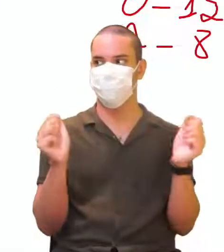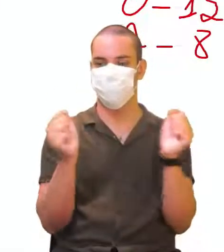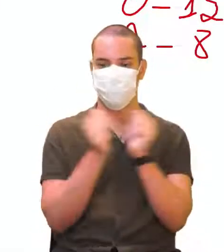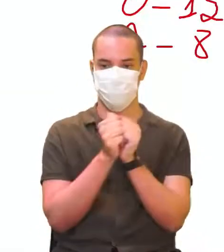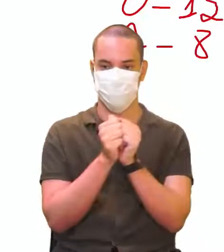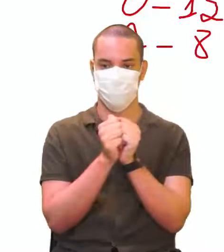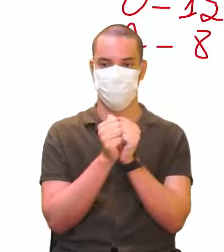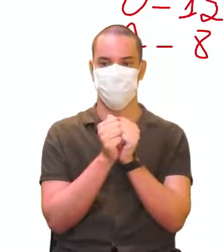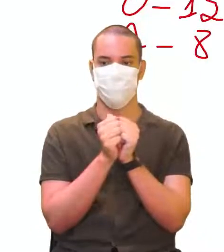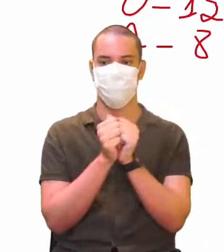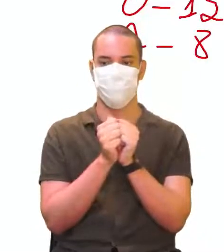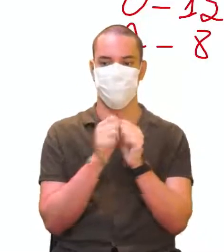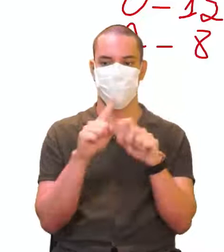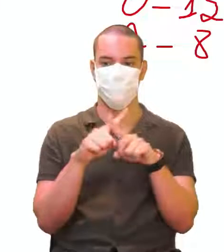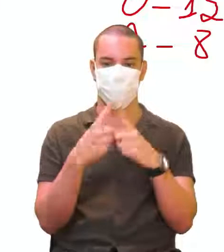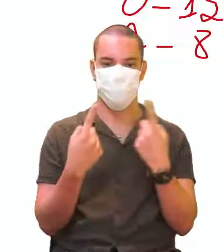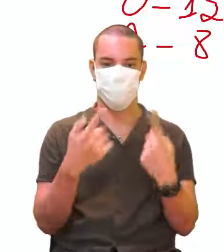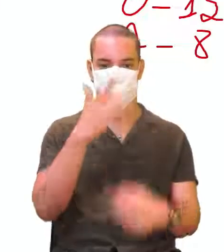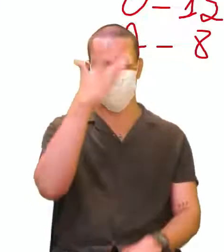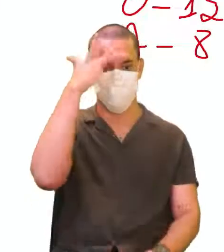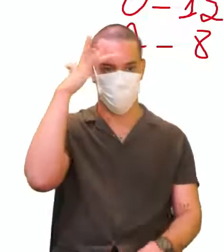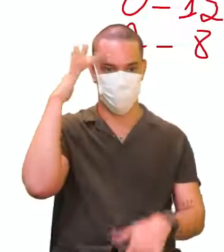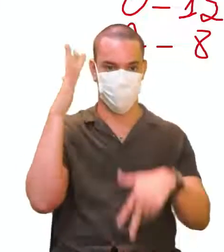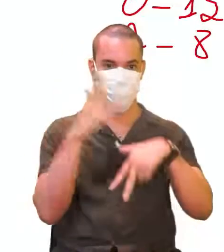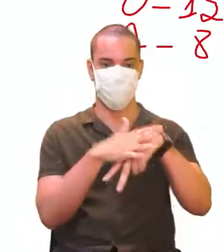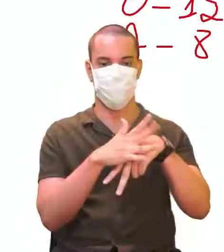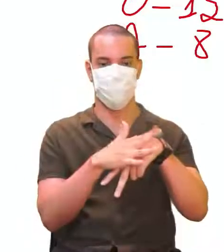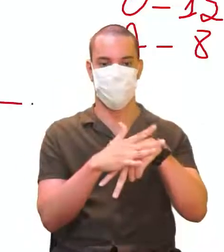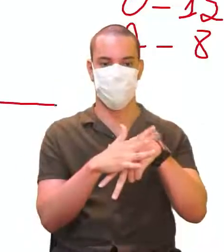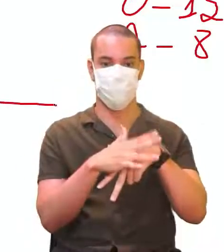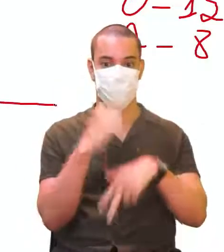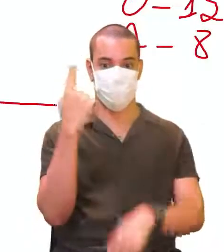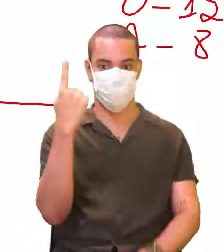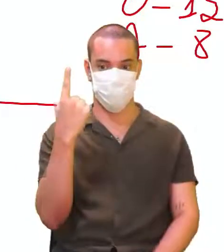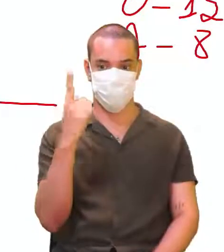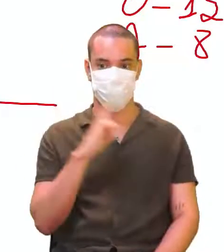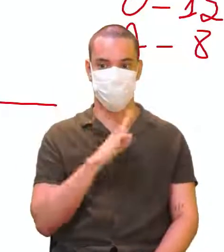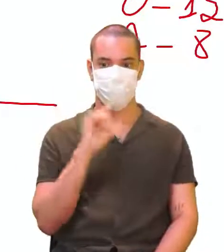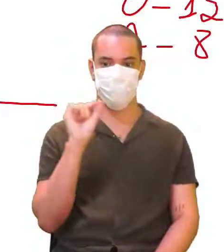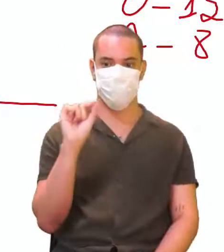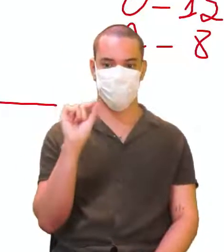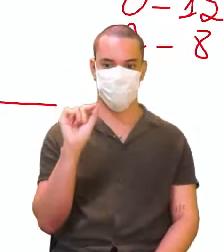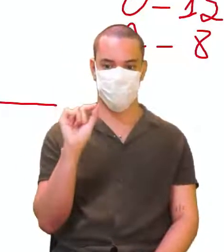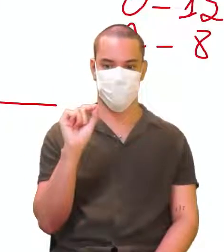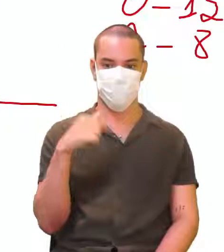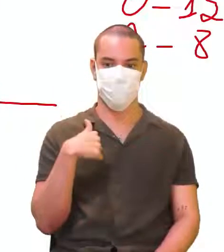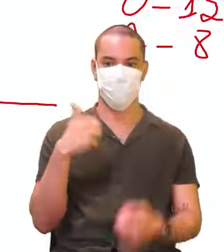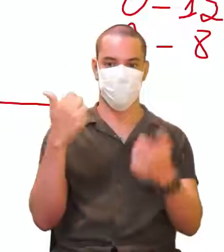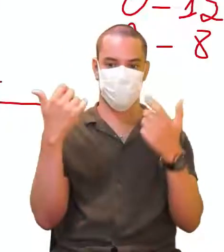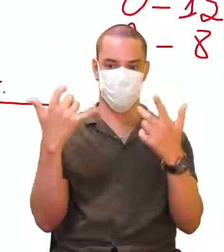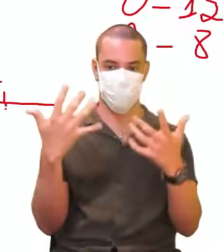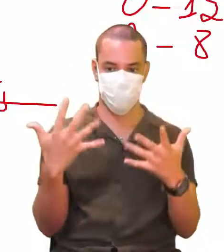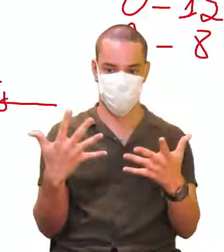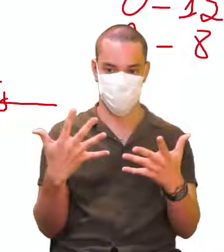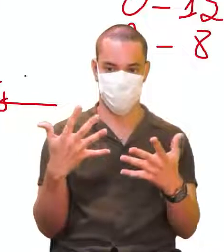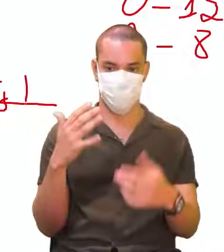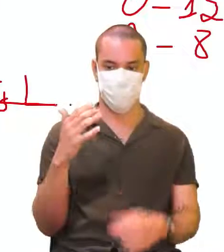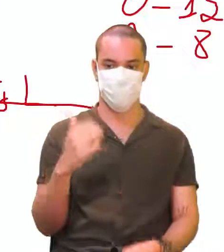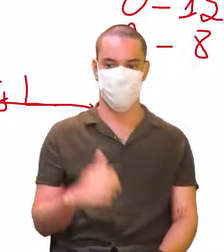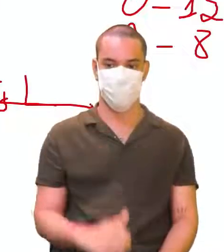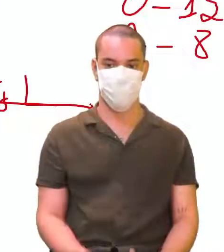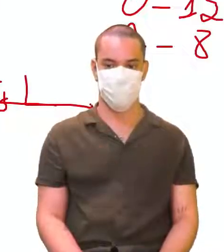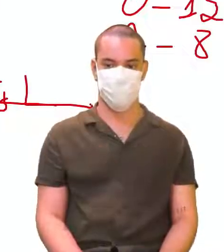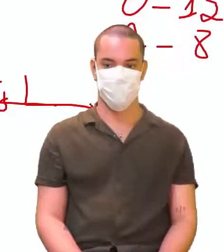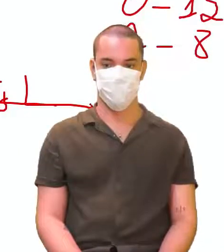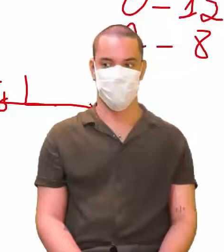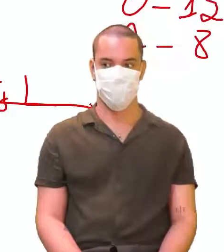1. Paciente 1, ele tem, presta atenção, eu vou colocar aqui um quadrinho, antígenos. Cuidado,